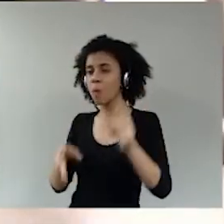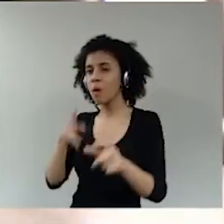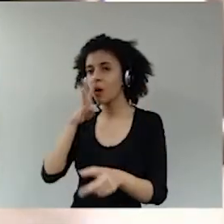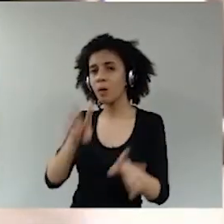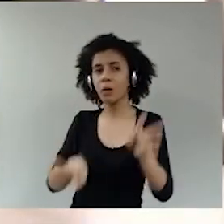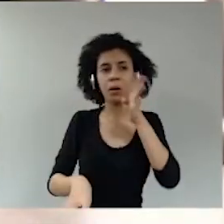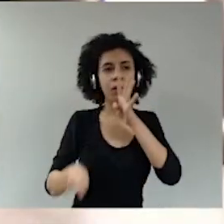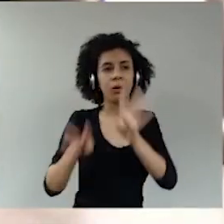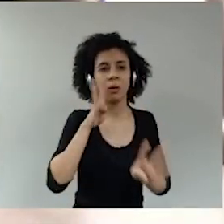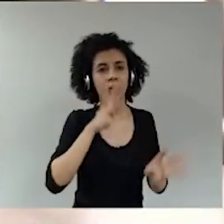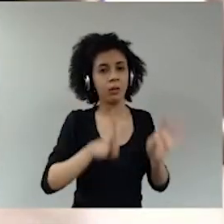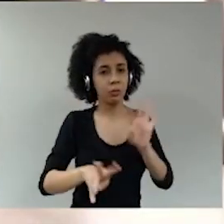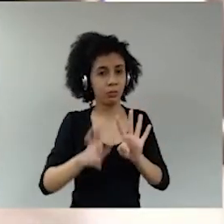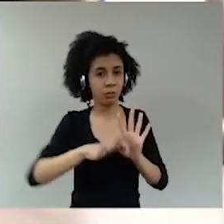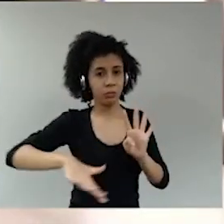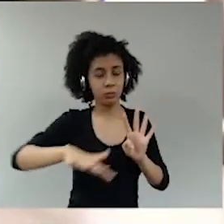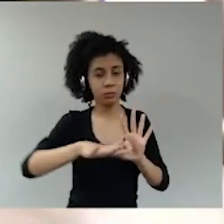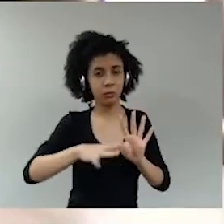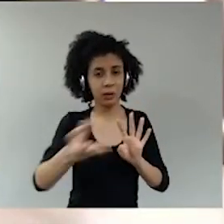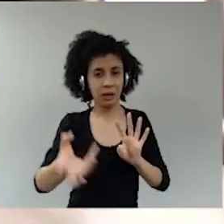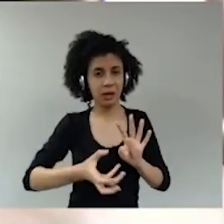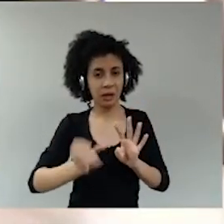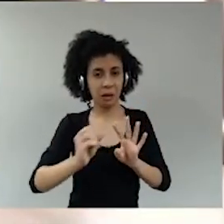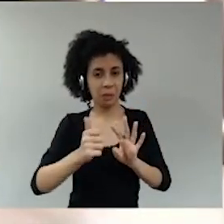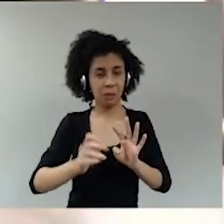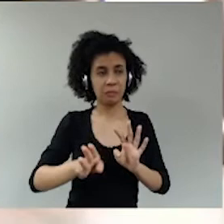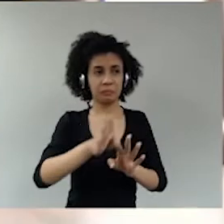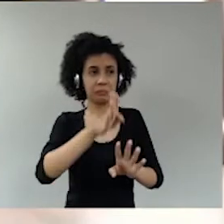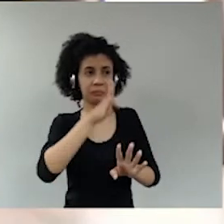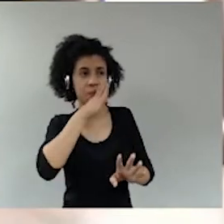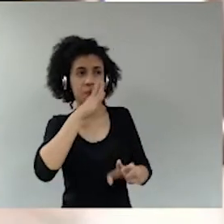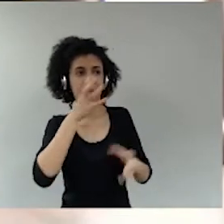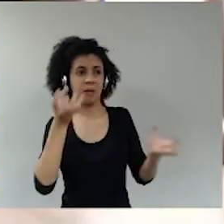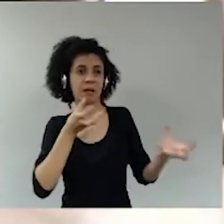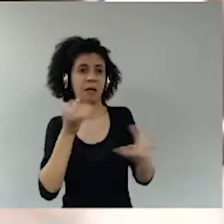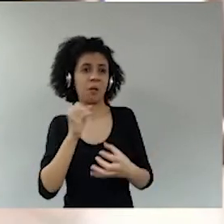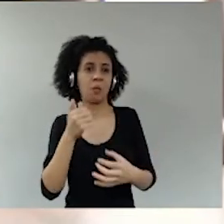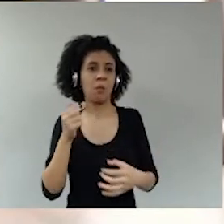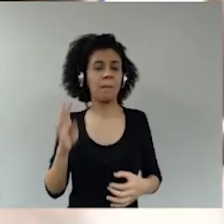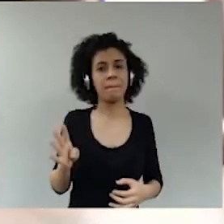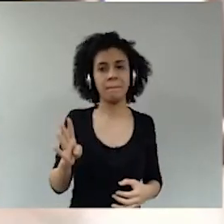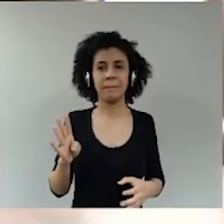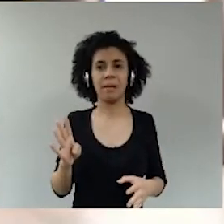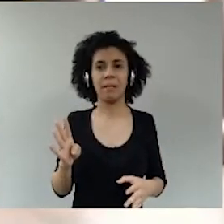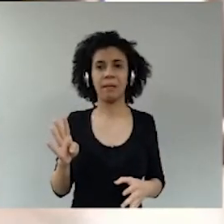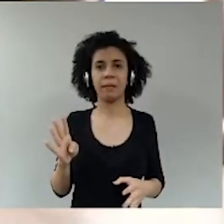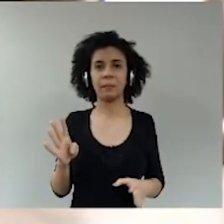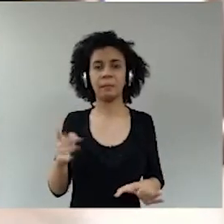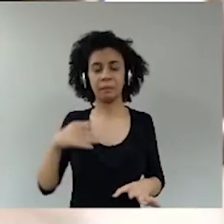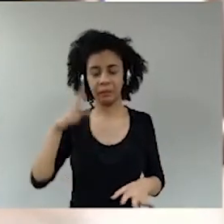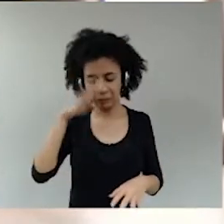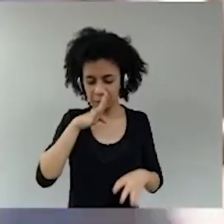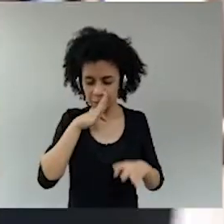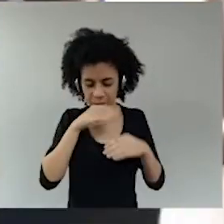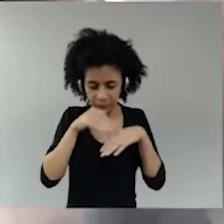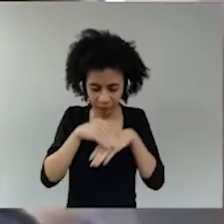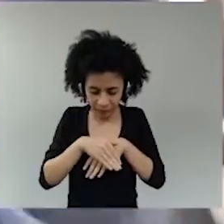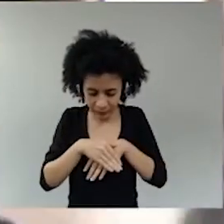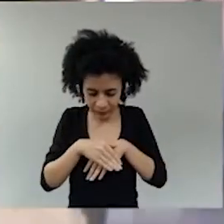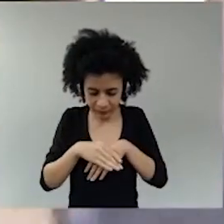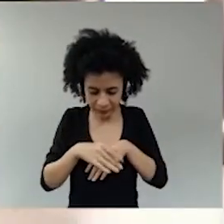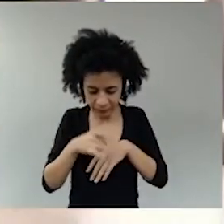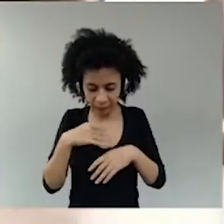aquelas pessoas que querem uma OAB calada, que querem uma OAB de cabeça baixa, está